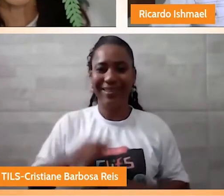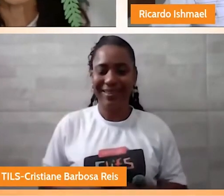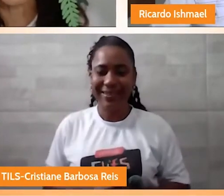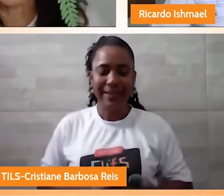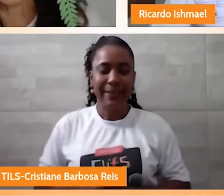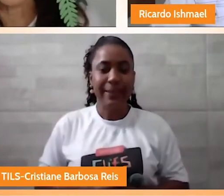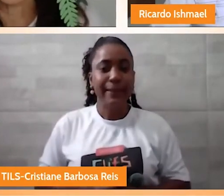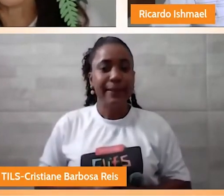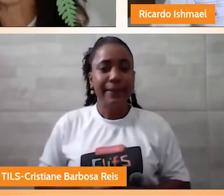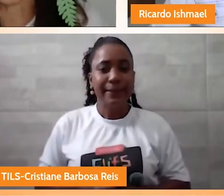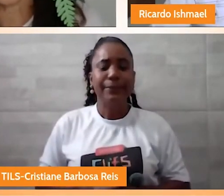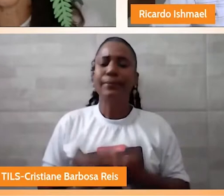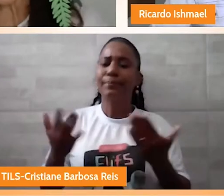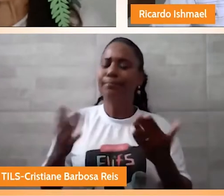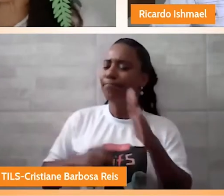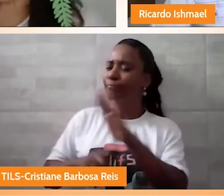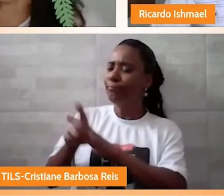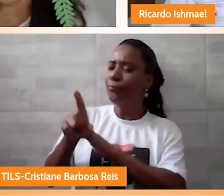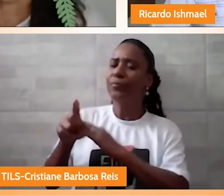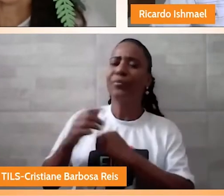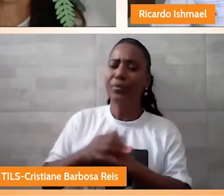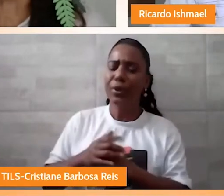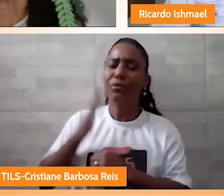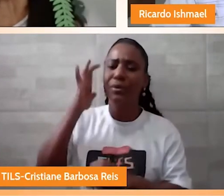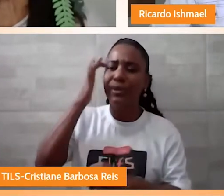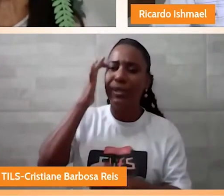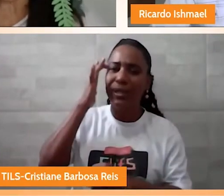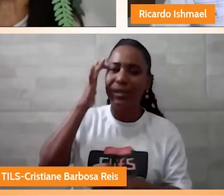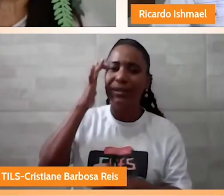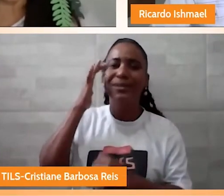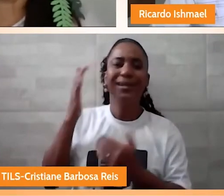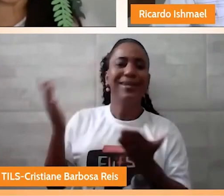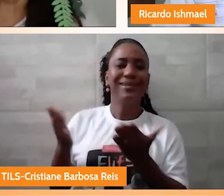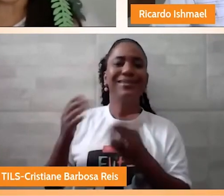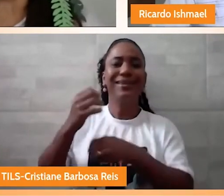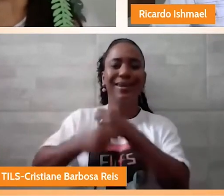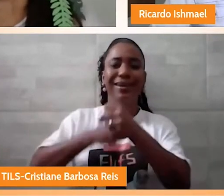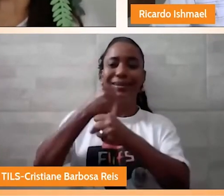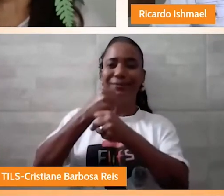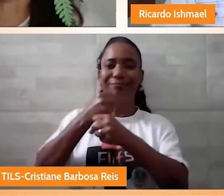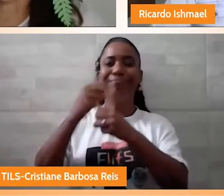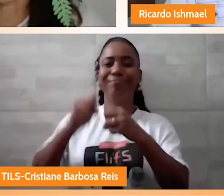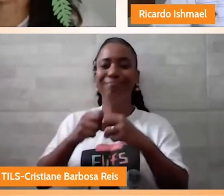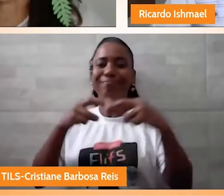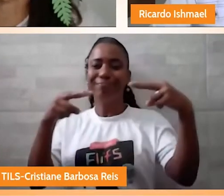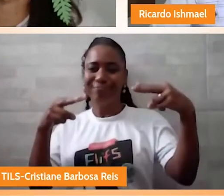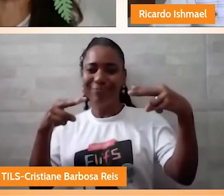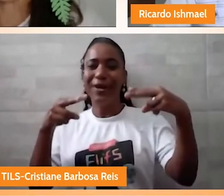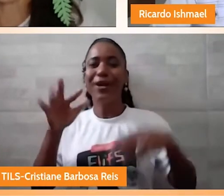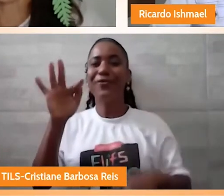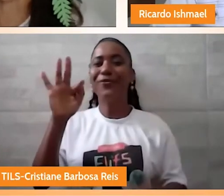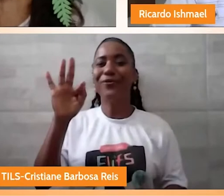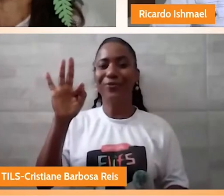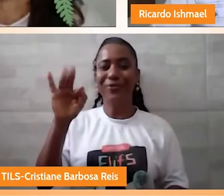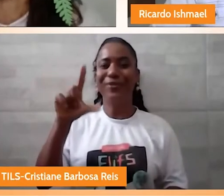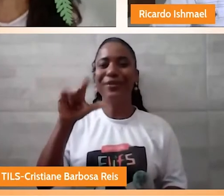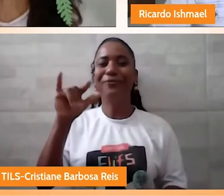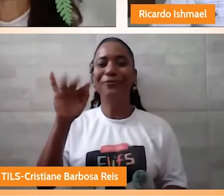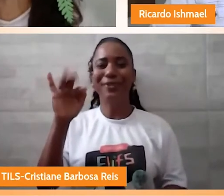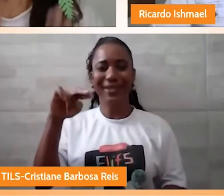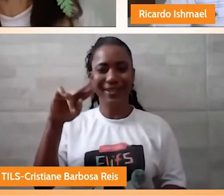o que é que você está achando da Flix desse primeiro ano? Dá esse momento, né, para o público infanto-juvenil, que é a Flifinha.